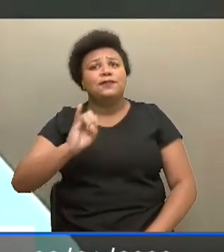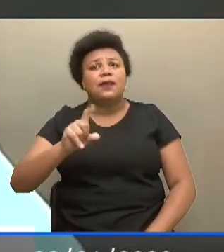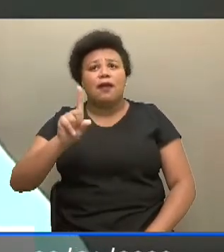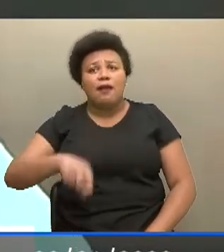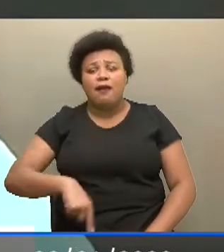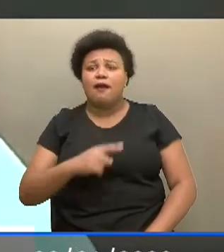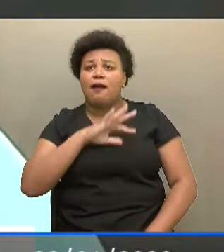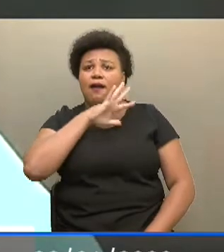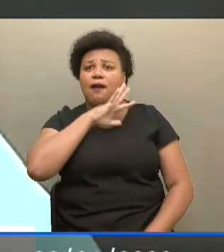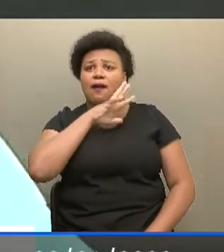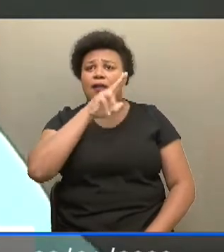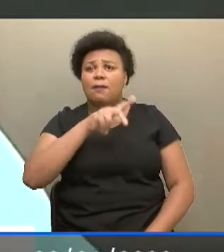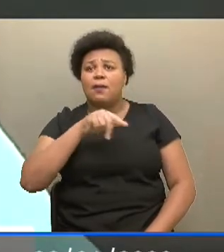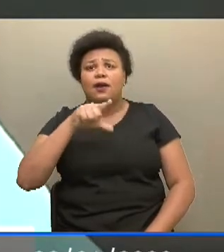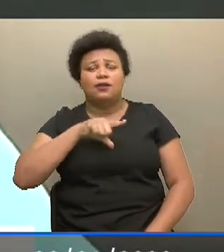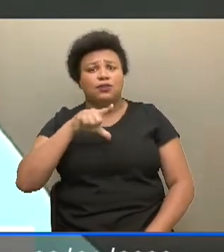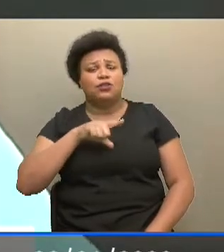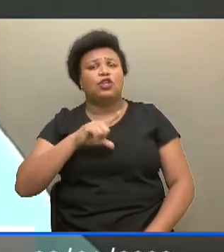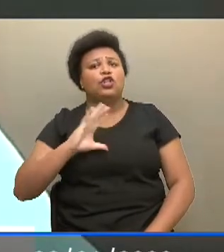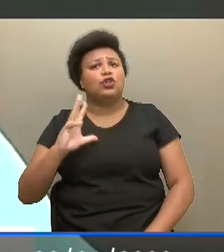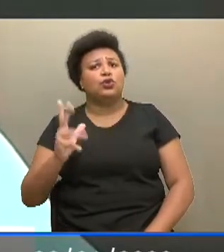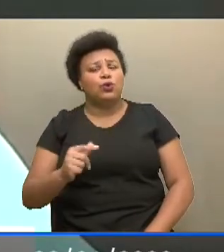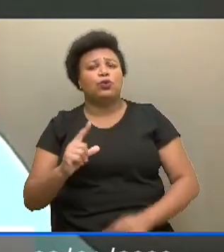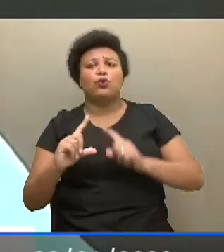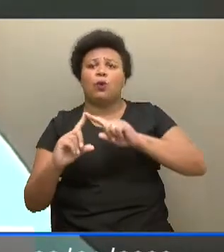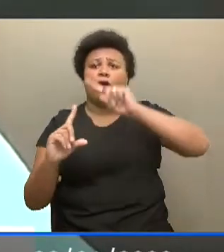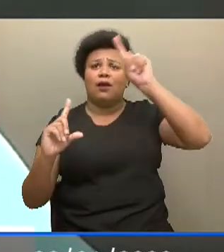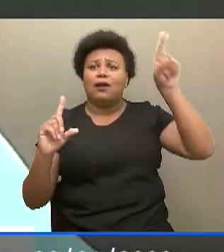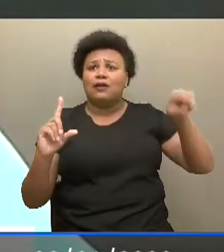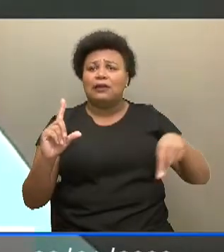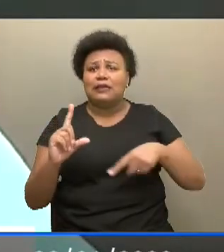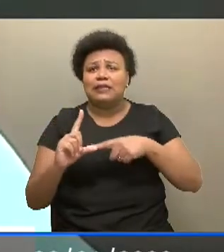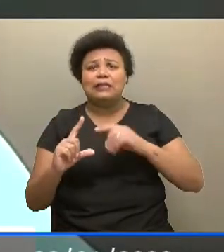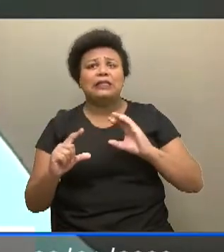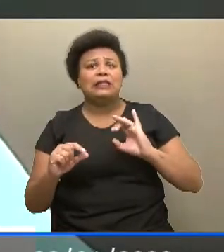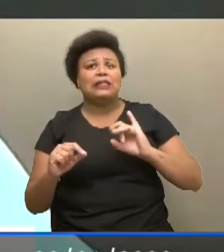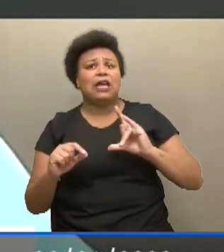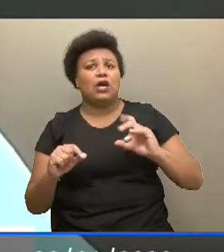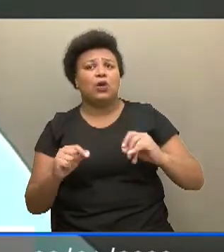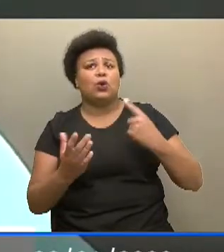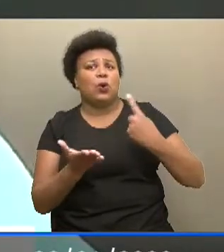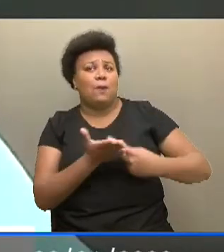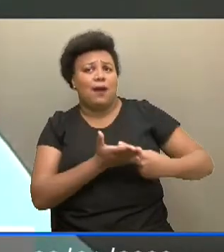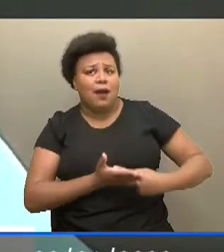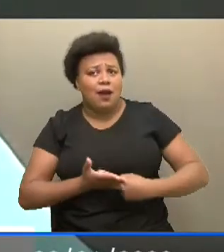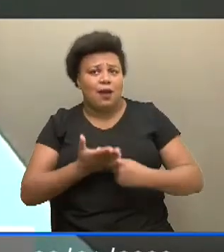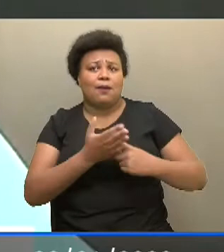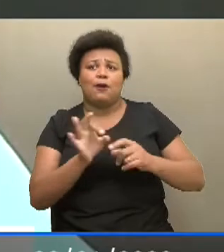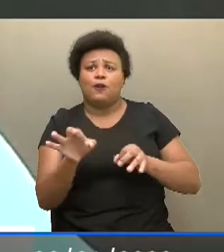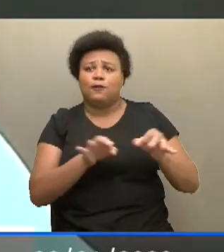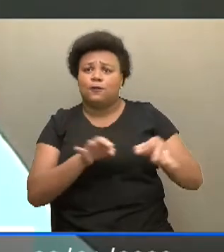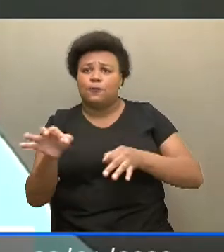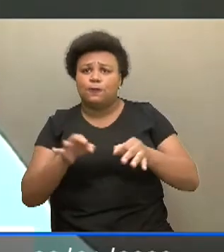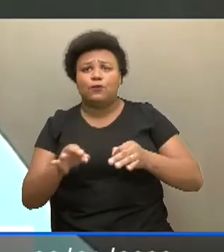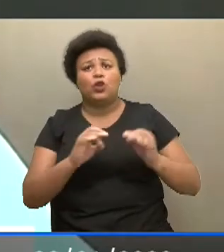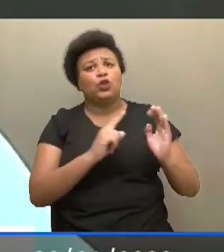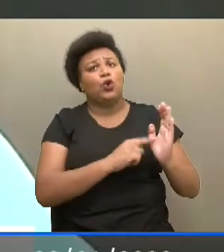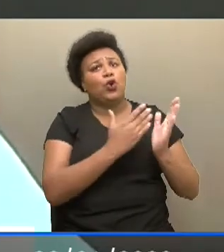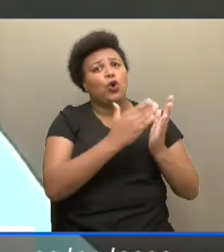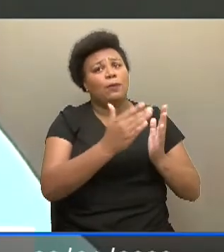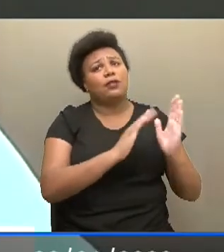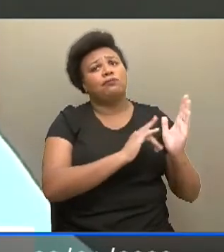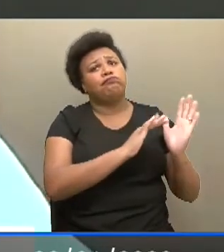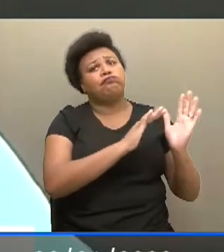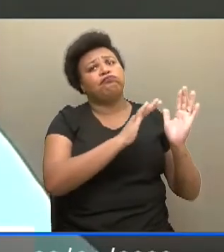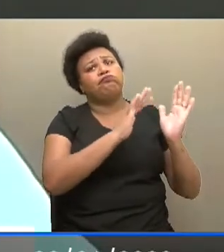de animais, nós temos todo um ciclo que é programado, preparado já desde o início, né,